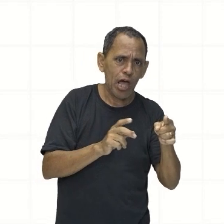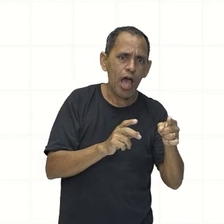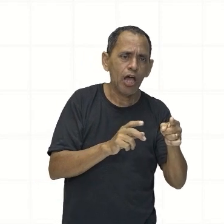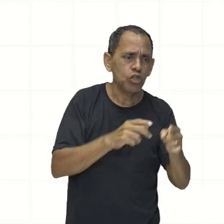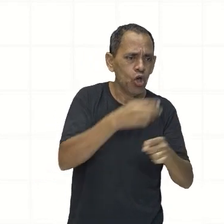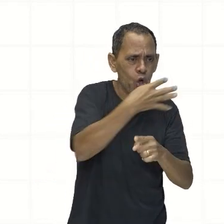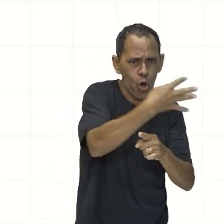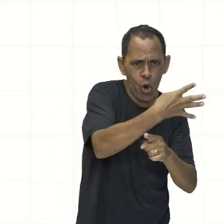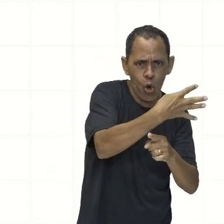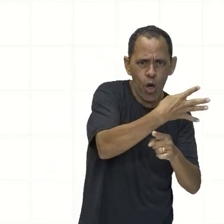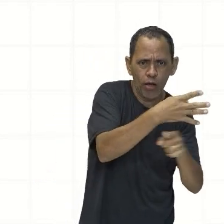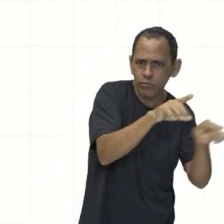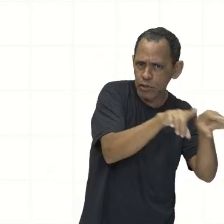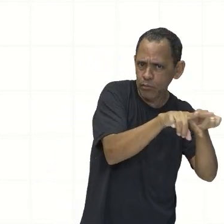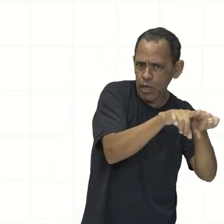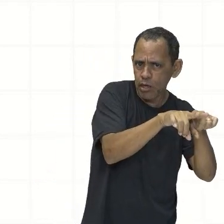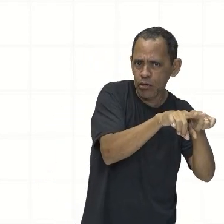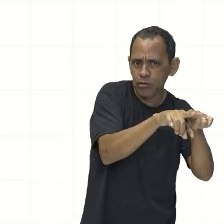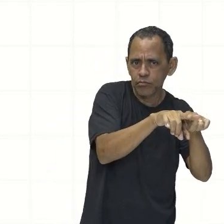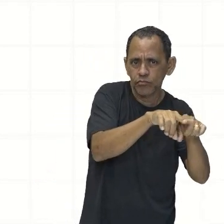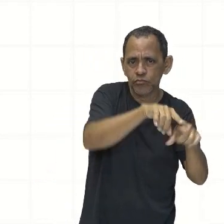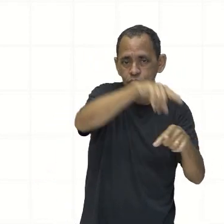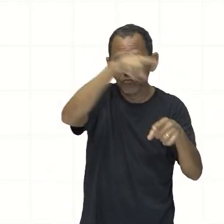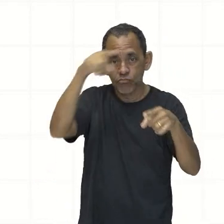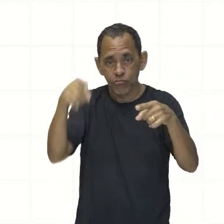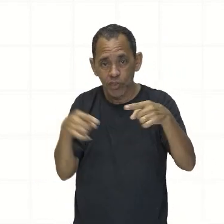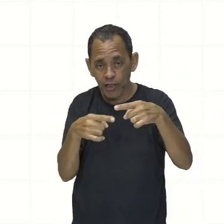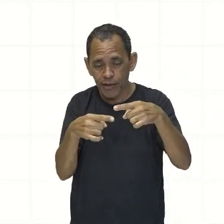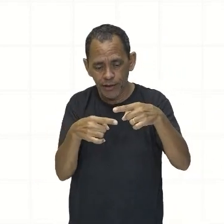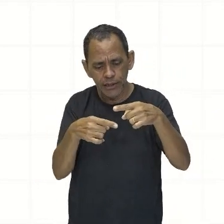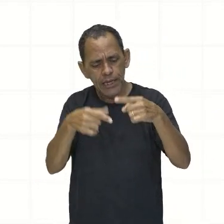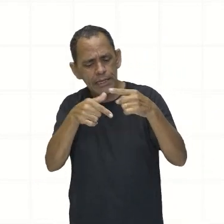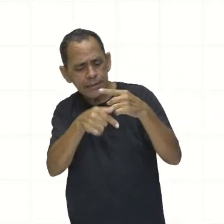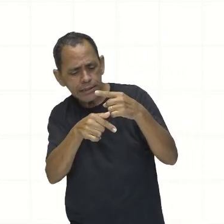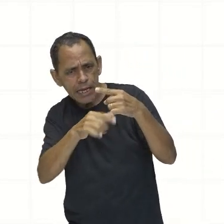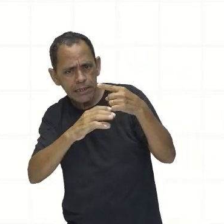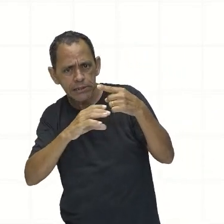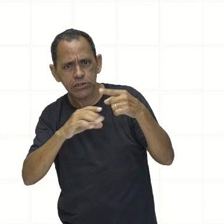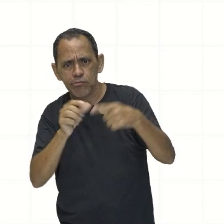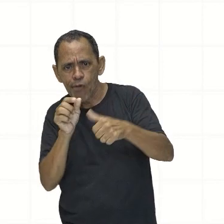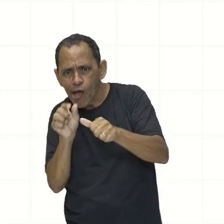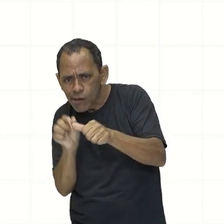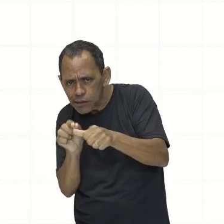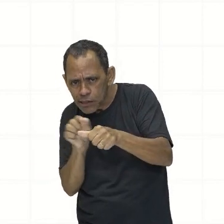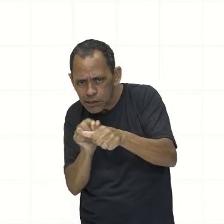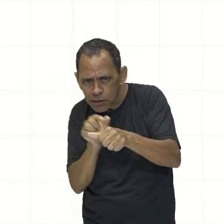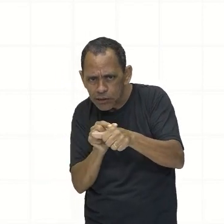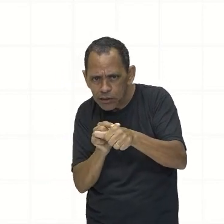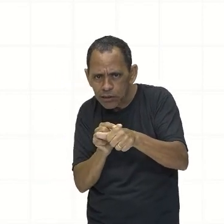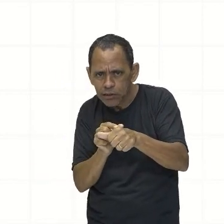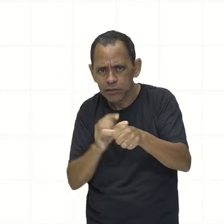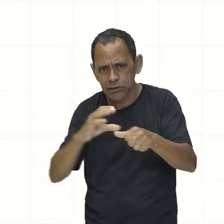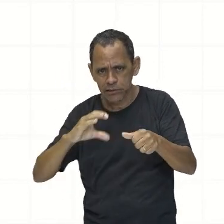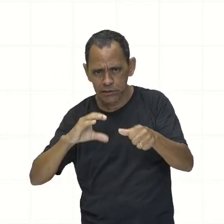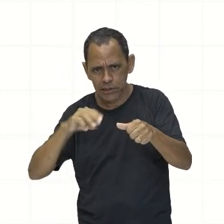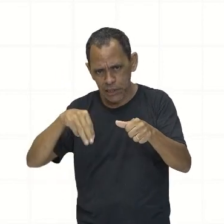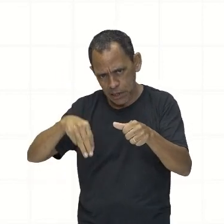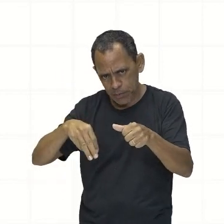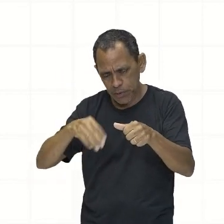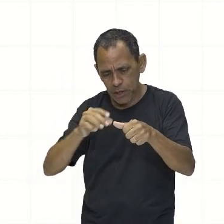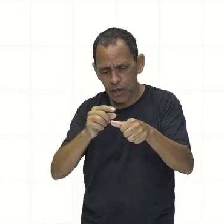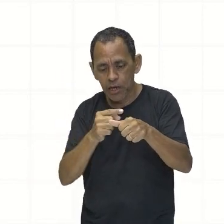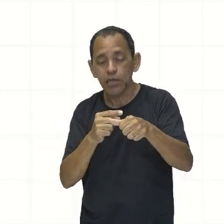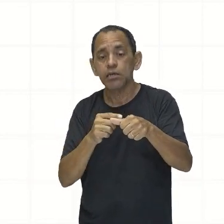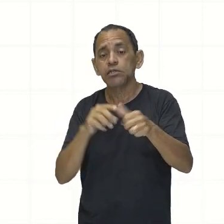7, significa que aqui em cima também tem 7 centímetros. Aqui está